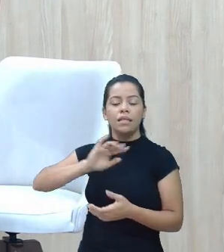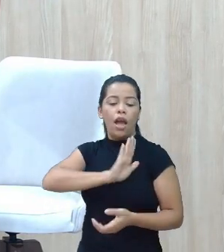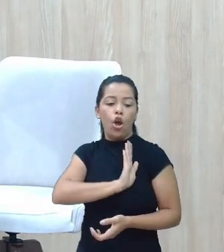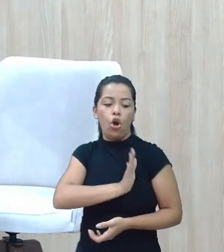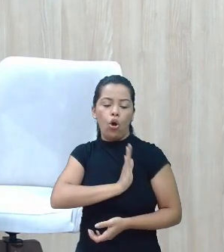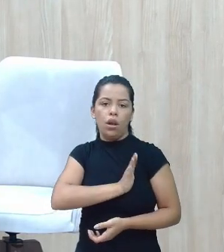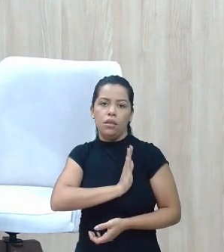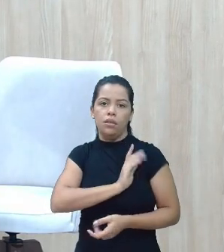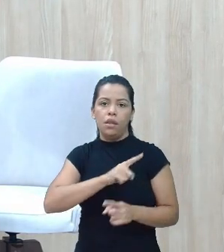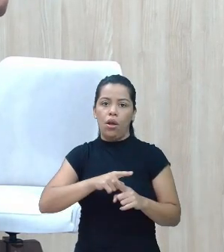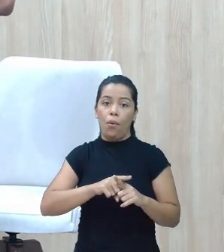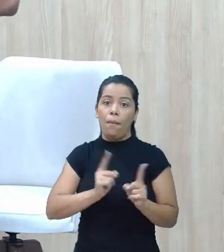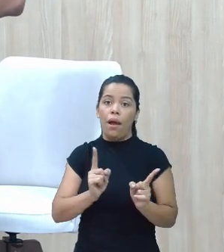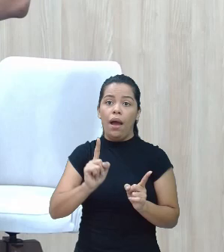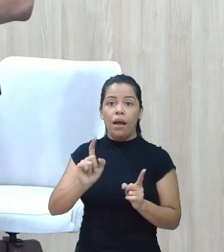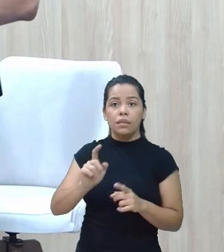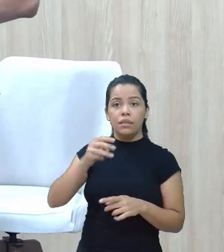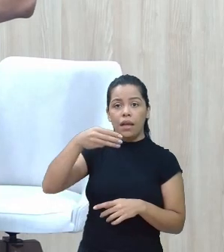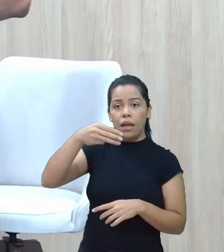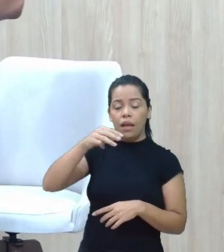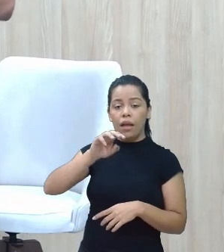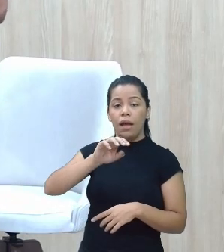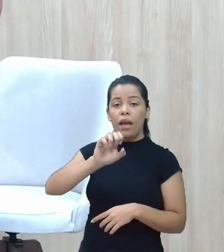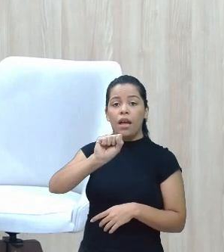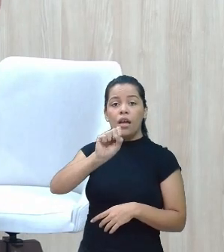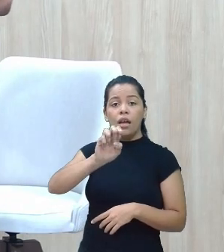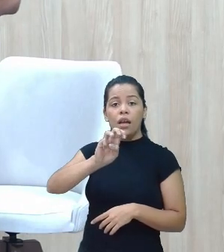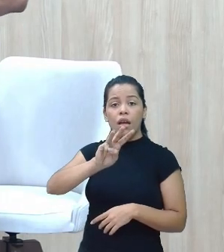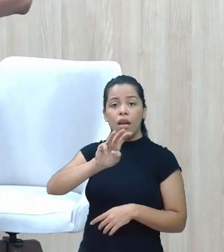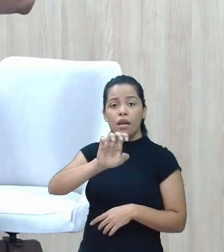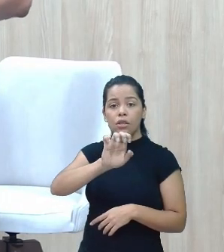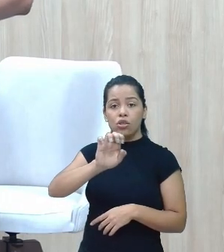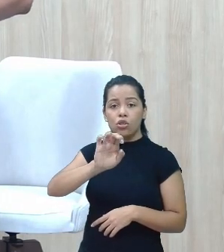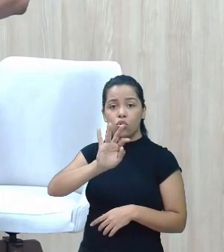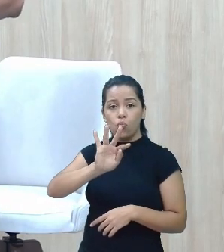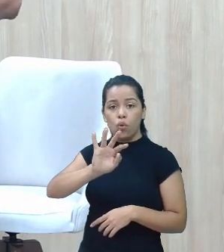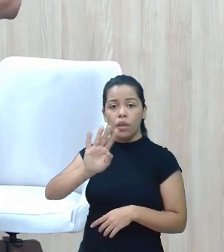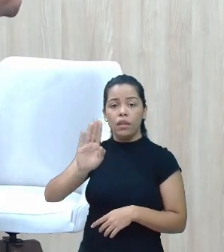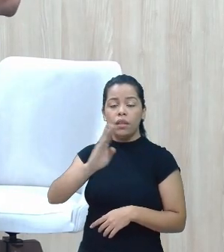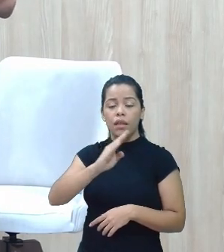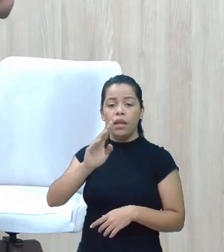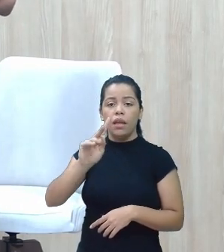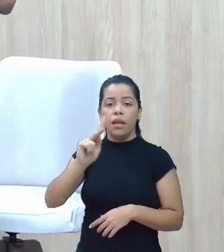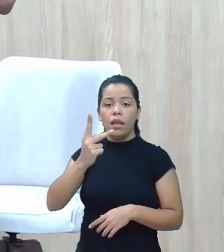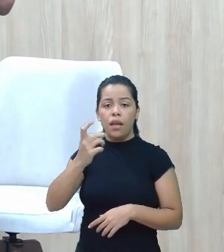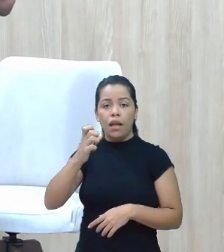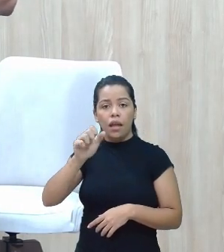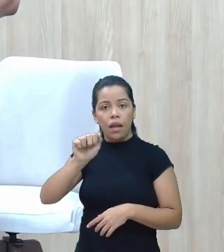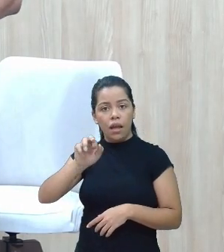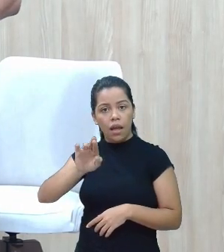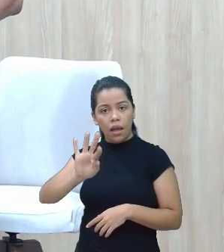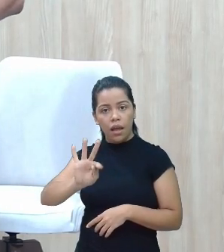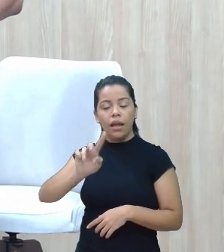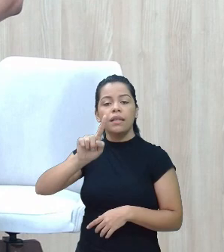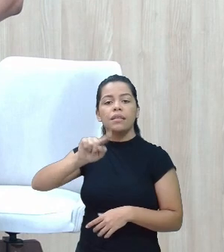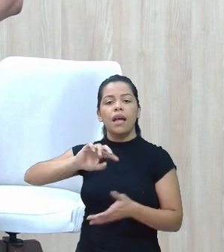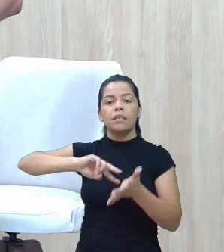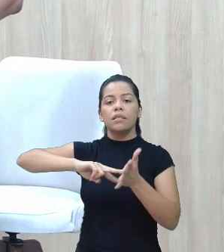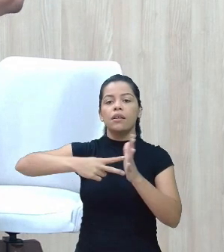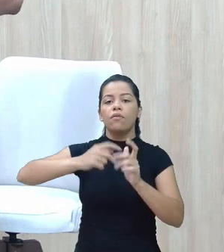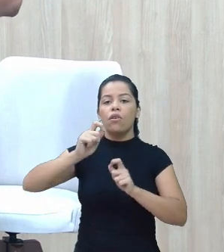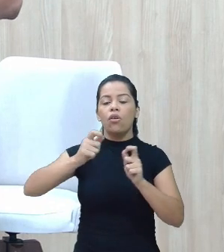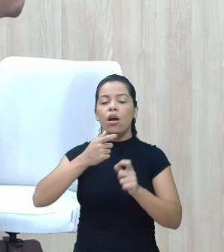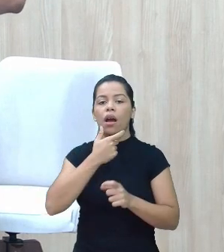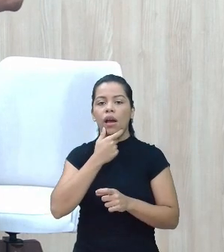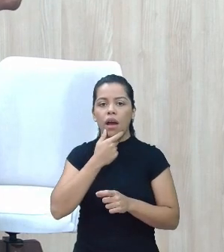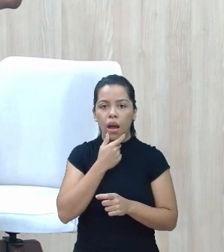doce coração. Só que você não pode traduzir as coisas ao pé da letra. O que é que vai acontecer? O seu conhecimento inicial de língua inglesa,